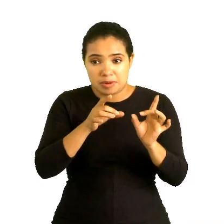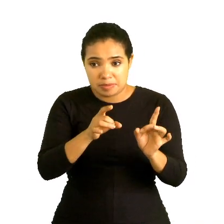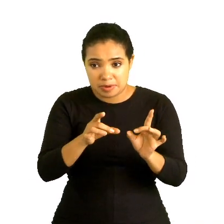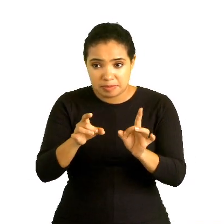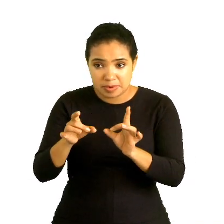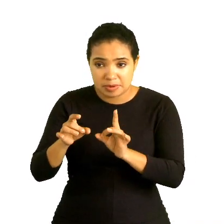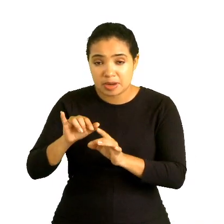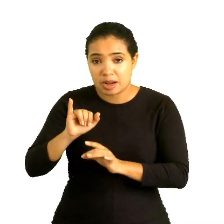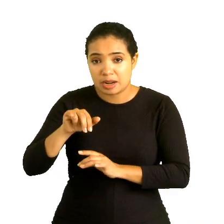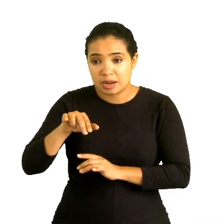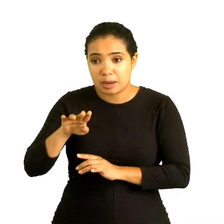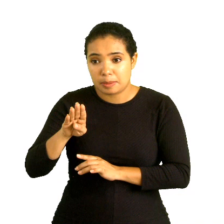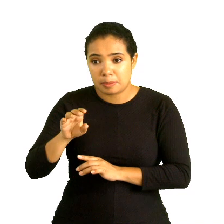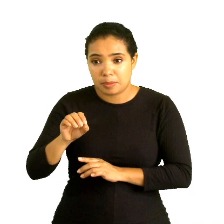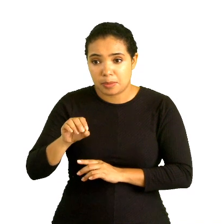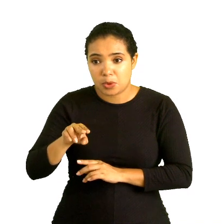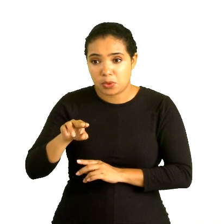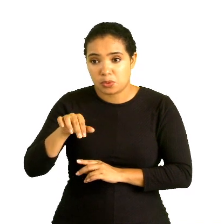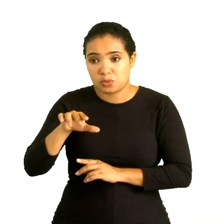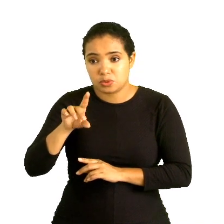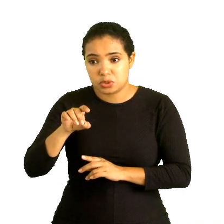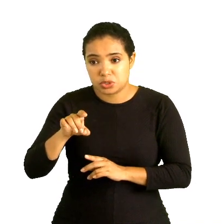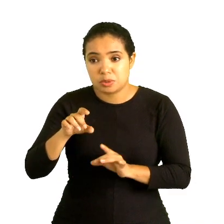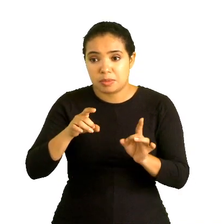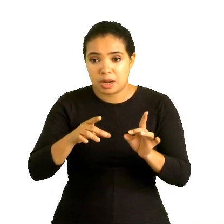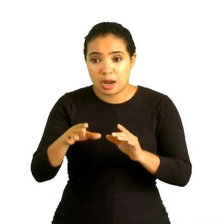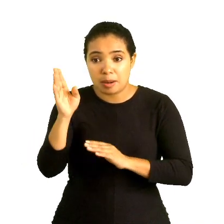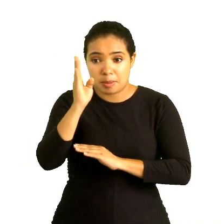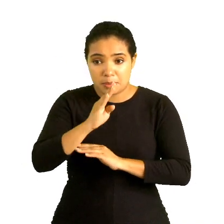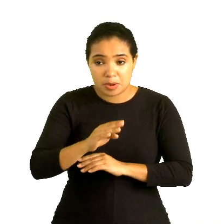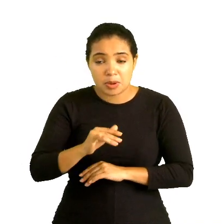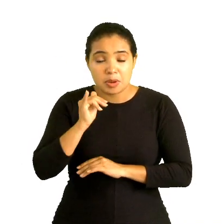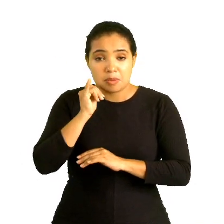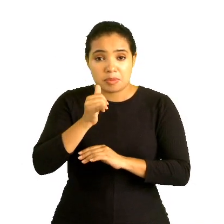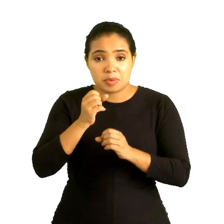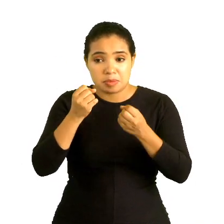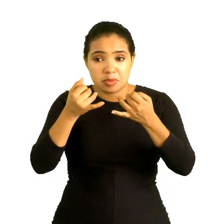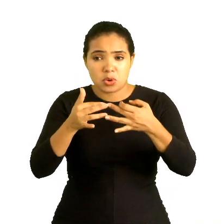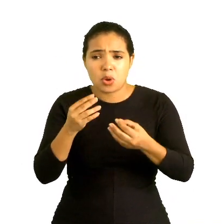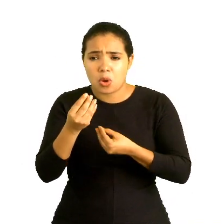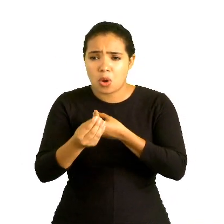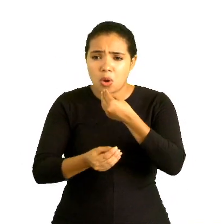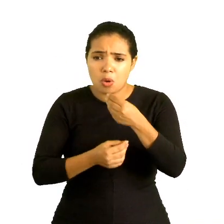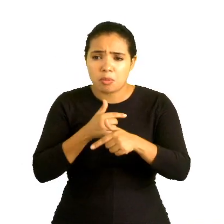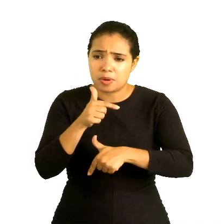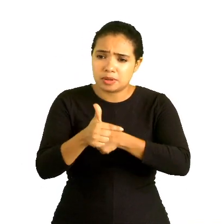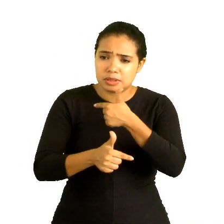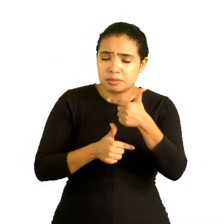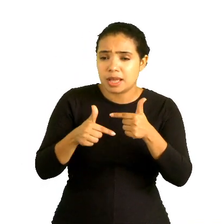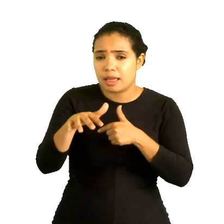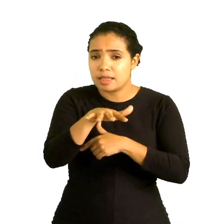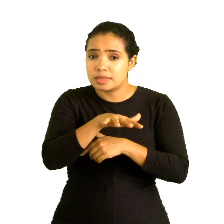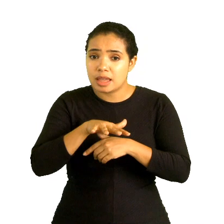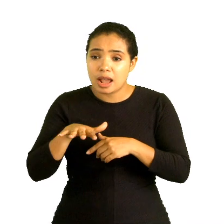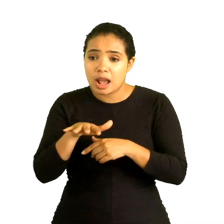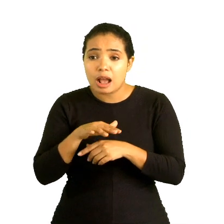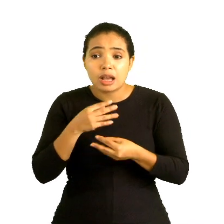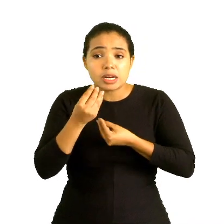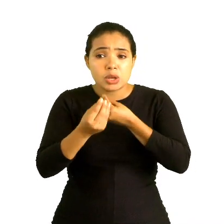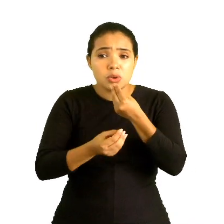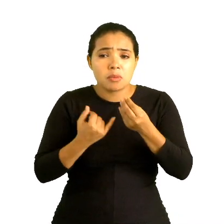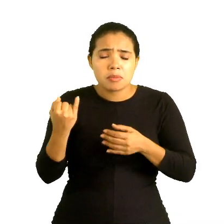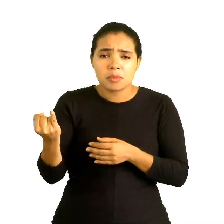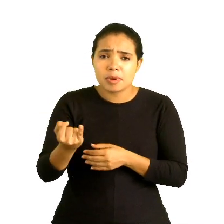o inbound marketing no Brasil, contou um pouco para a gente sobre como é trabalhar nessa área e como